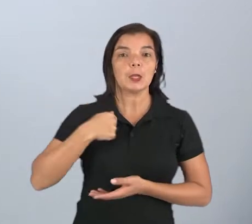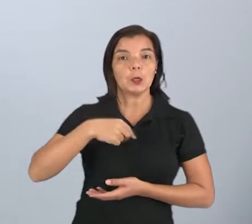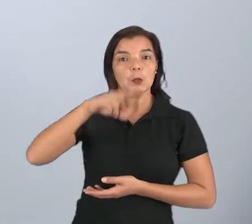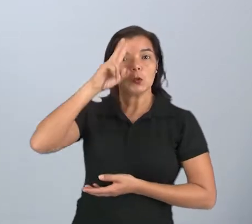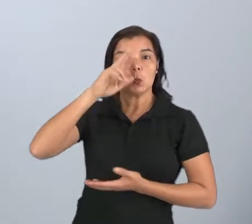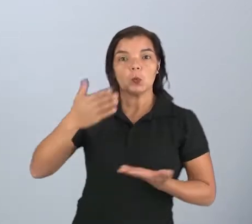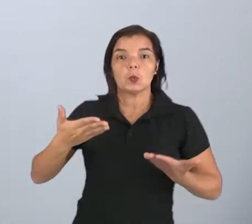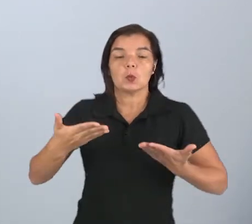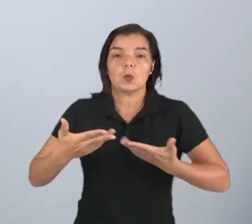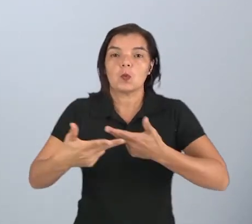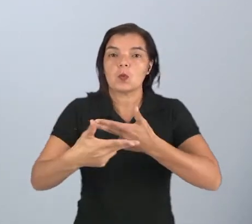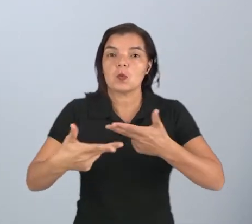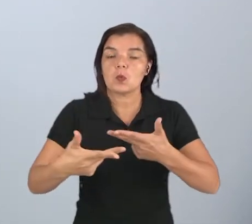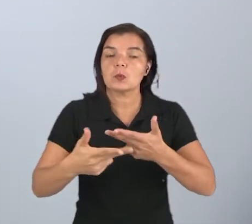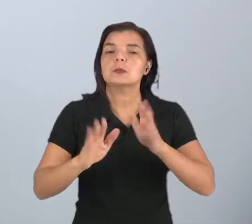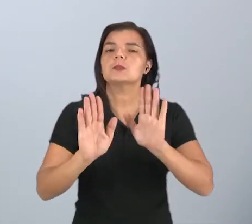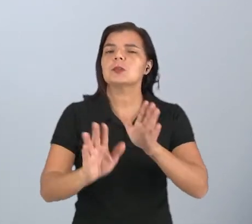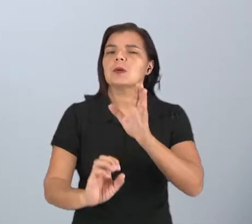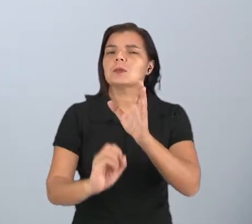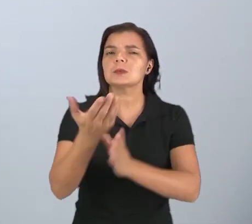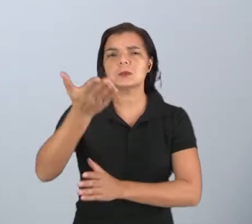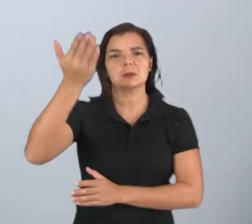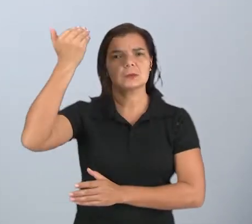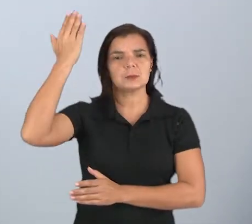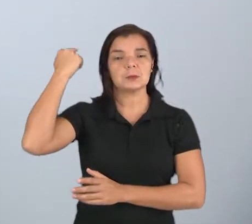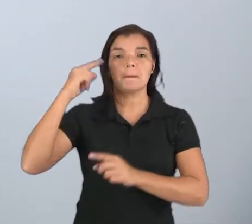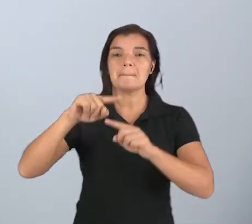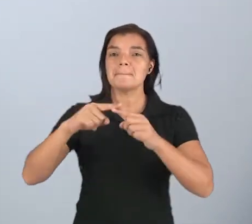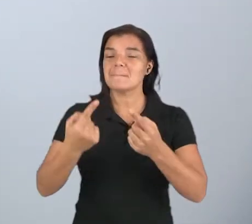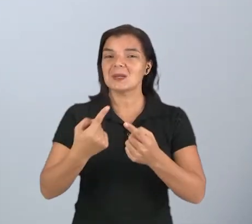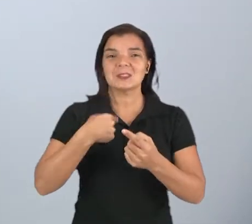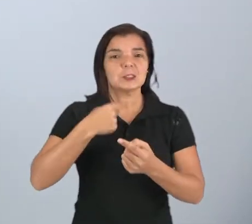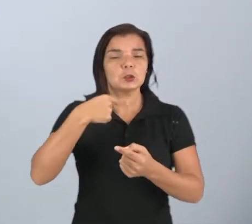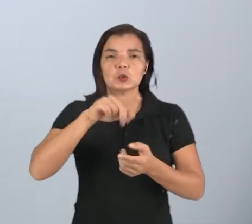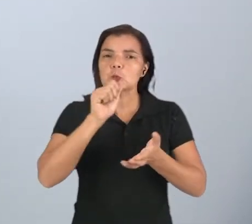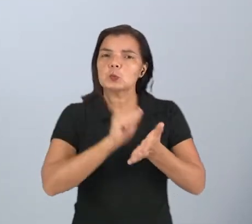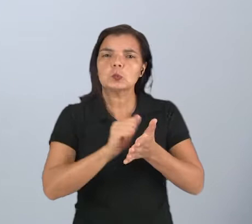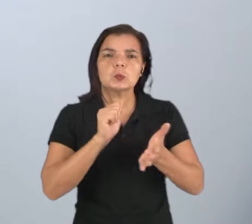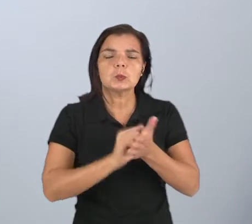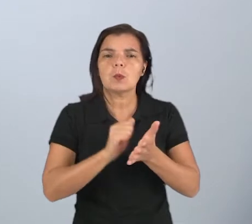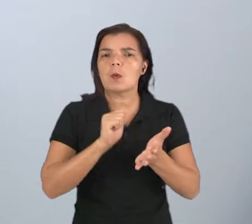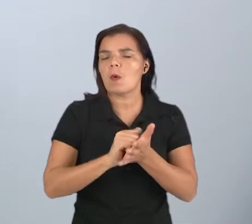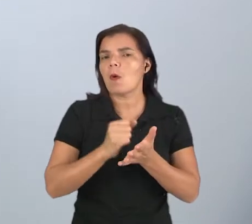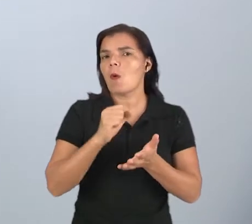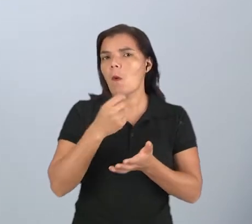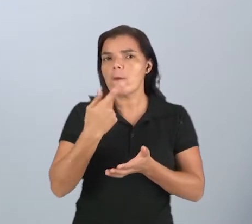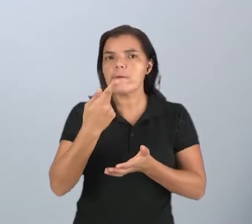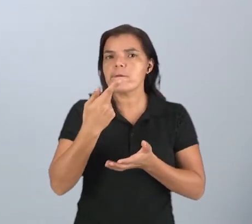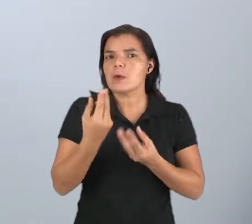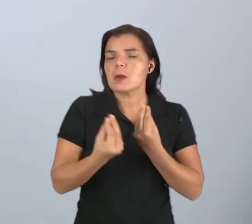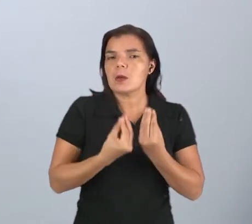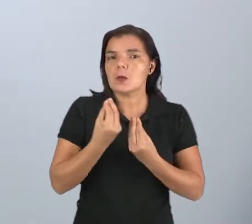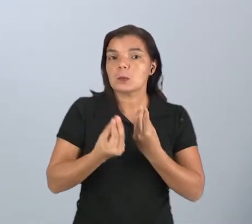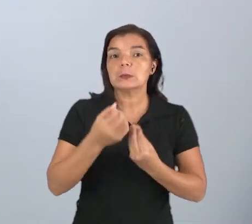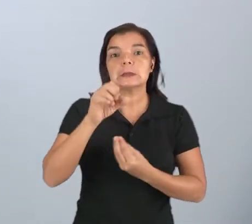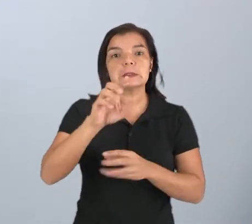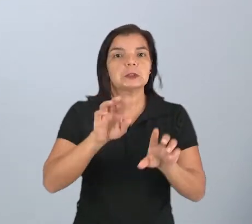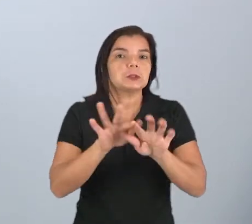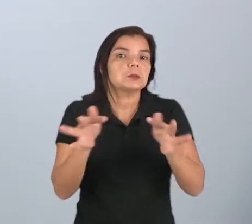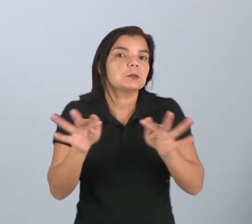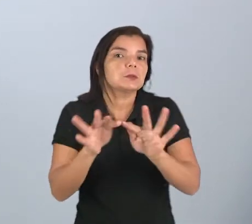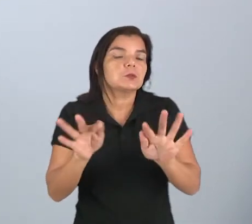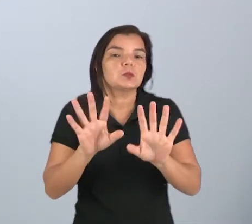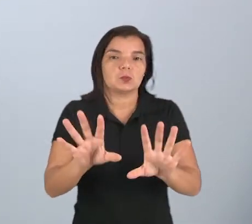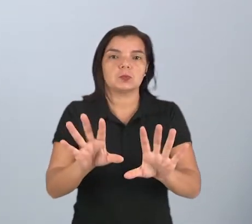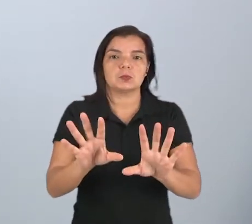lembrar hoje algo que aconteceu no passado, mas eu não vou descrever, contar ou narrar essa história simplesmente de